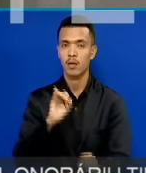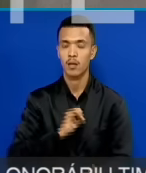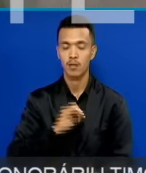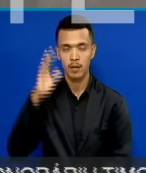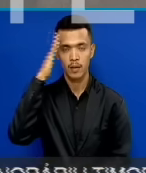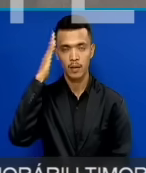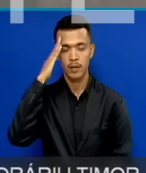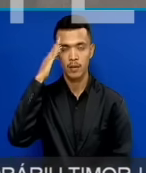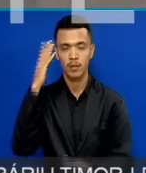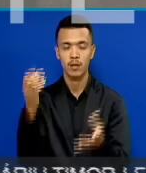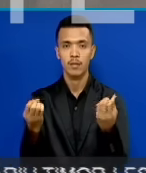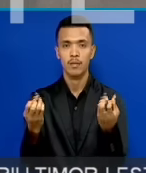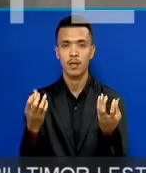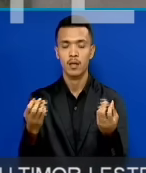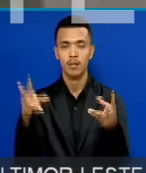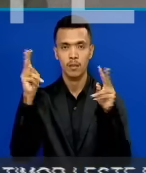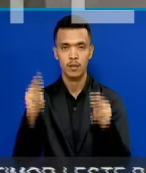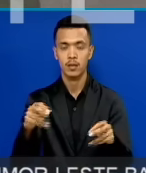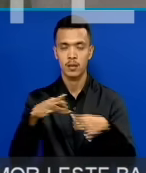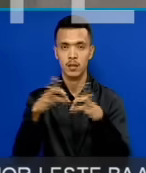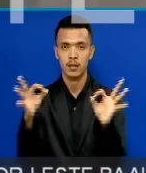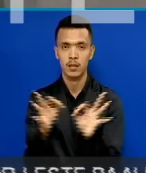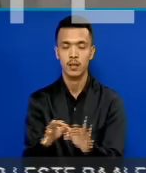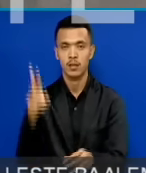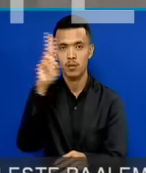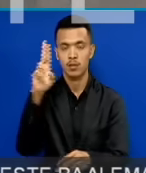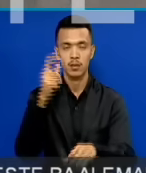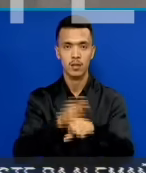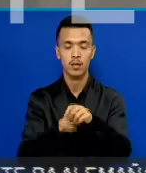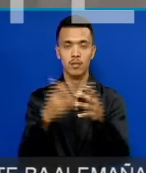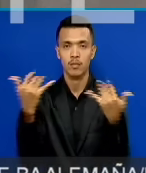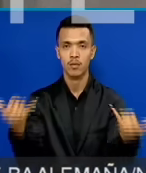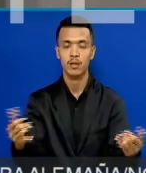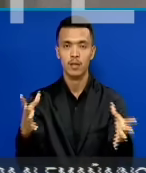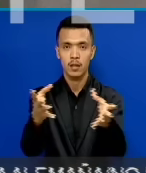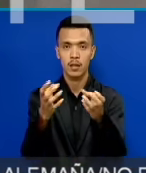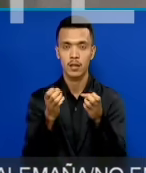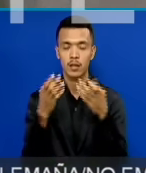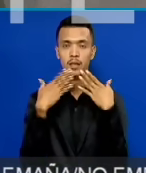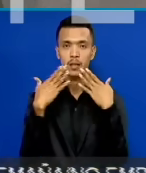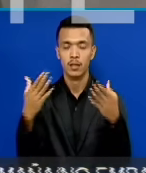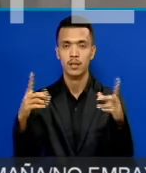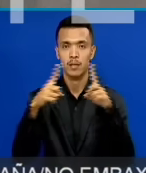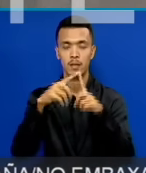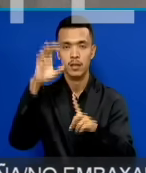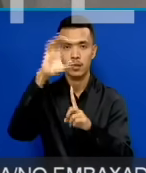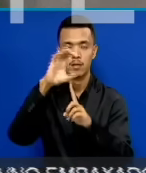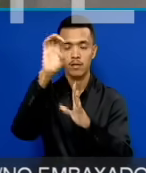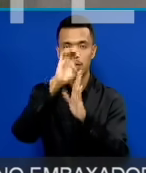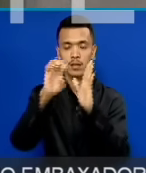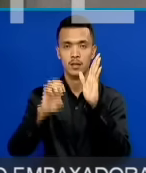cata, batbara, precisa via, aproveita argumento e gané, atrás agradece para Vossa Excelência, Secretário Maior General